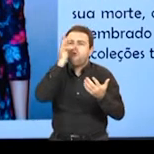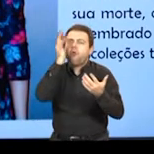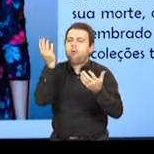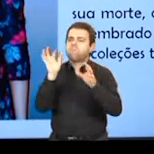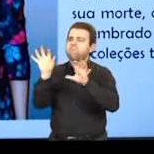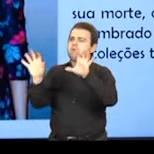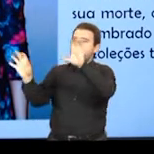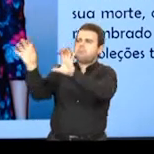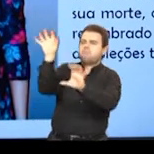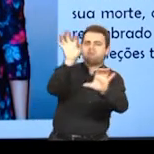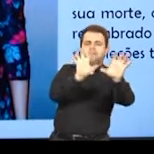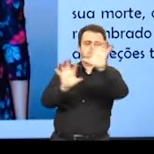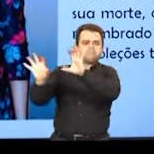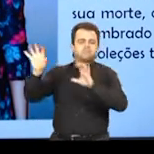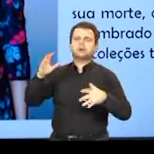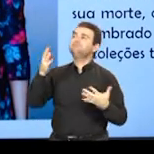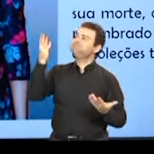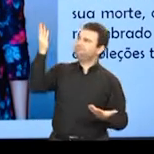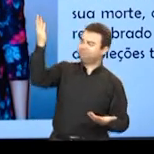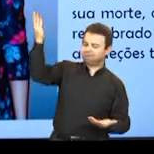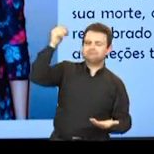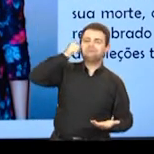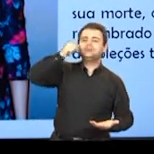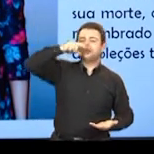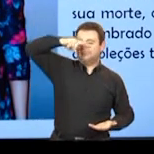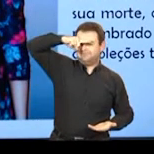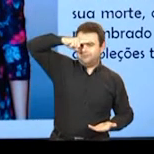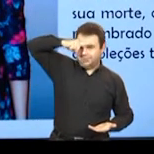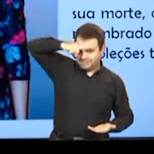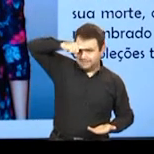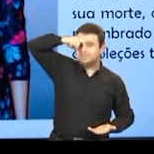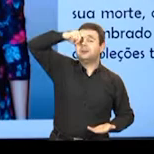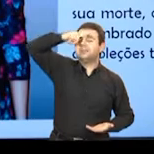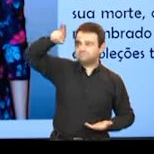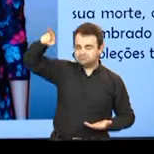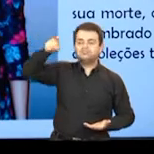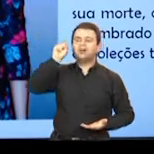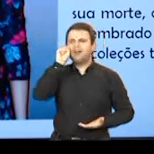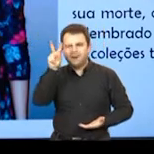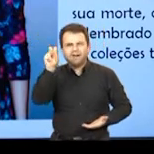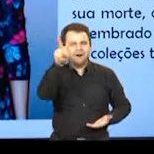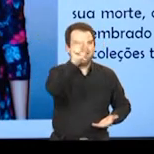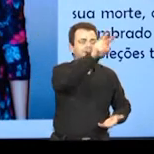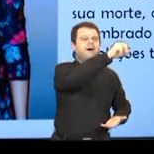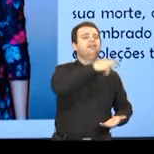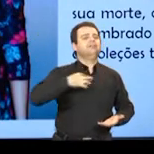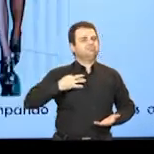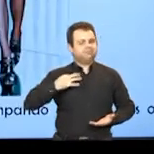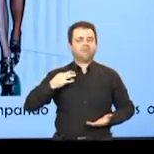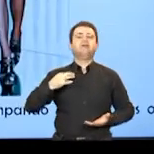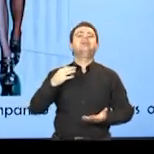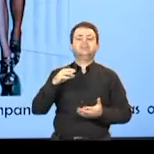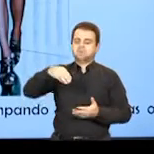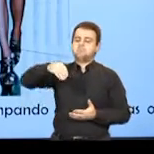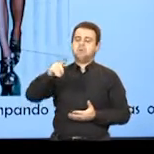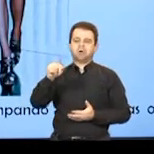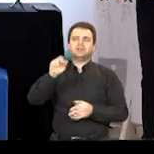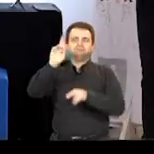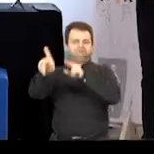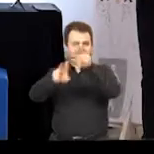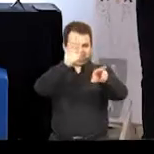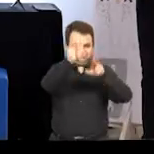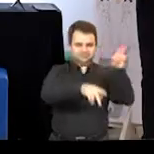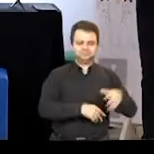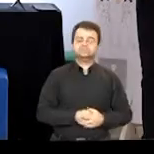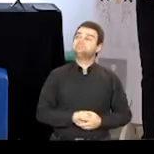a exuberância de Frida Kahlo recorrentemente aparecem em diversas coleções de moda.